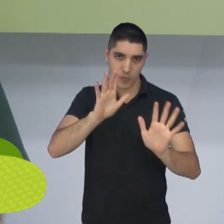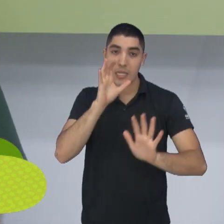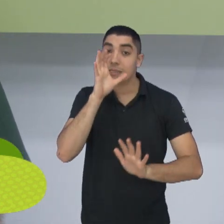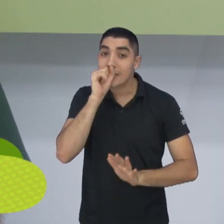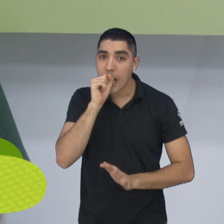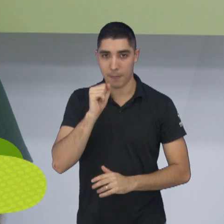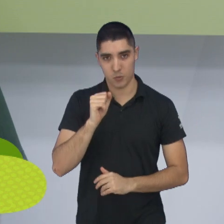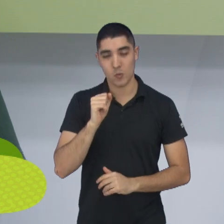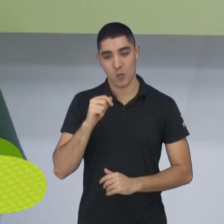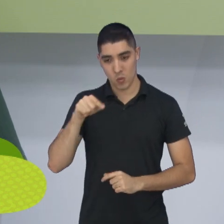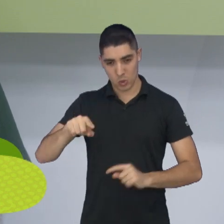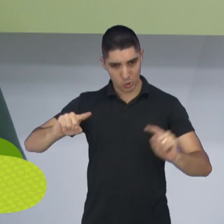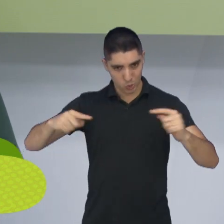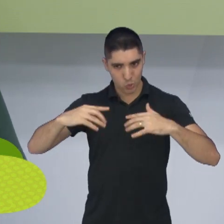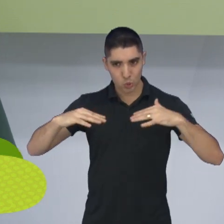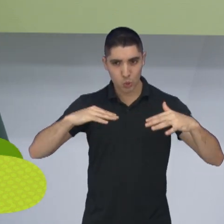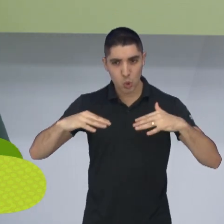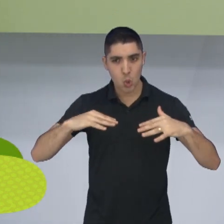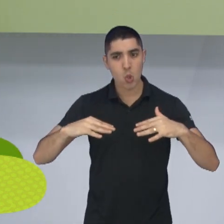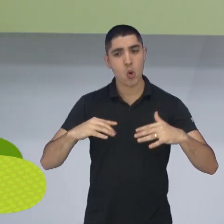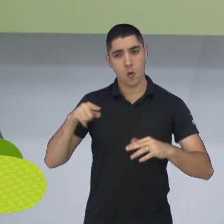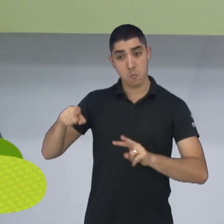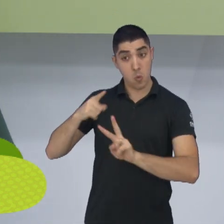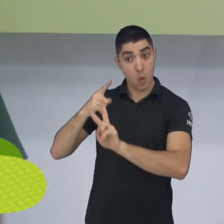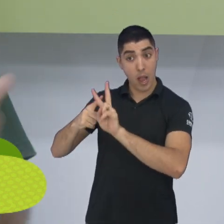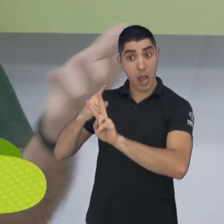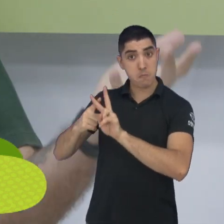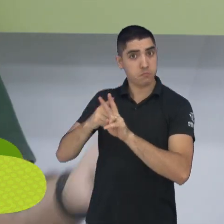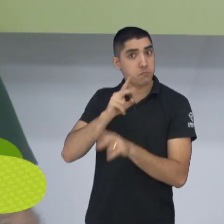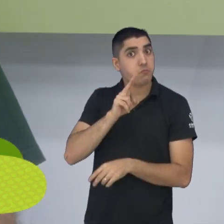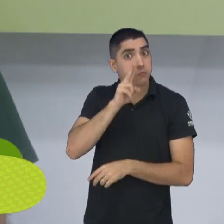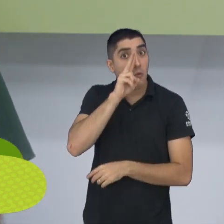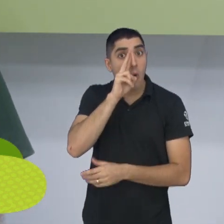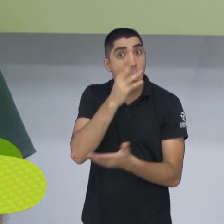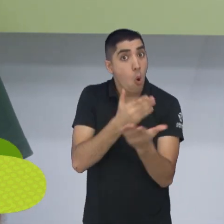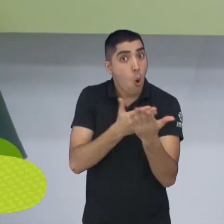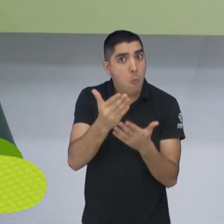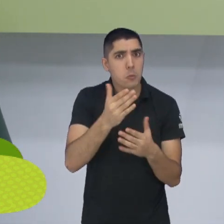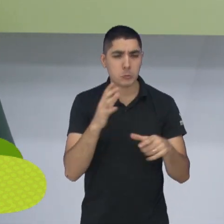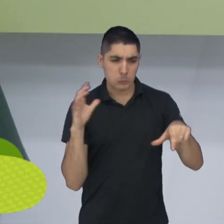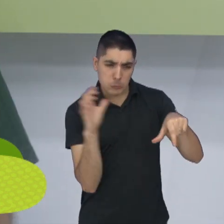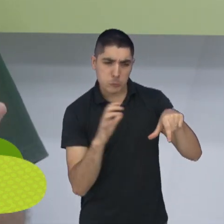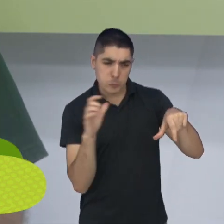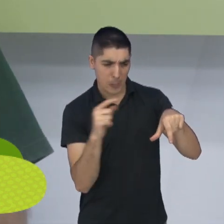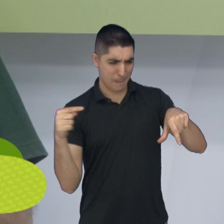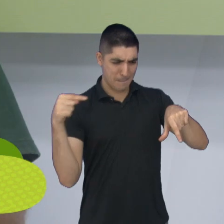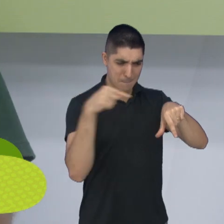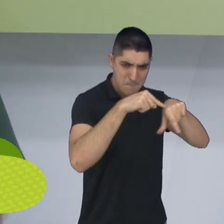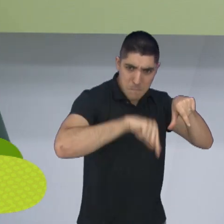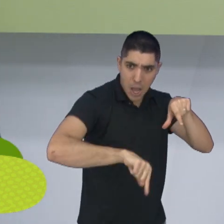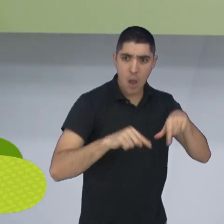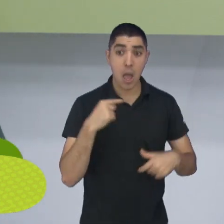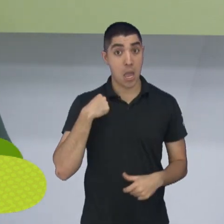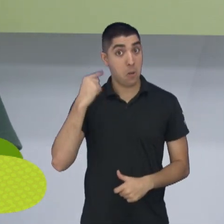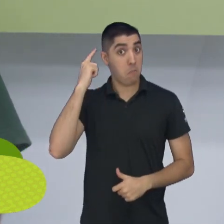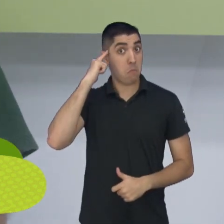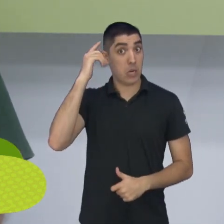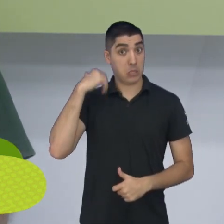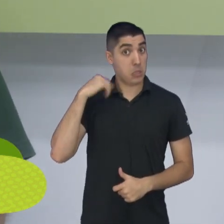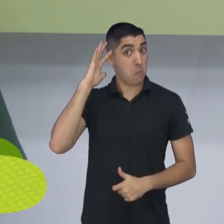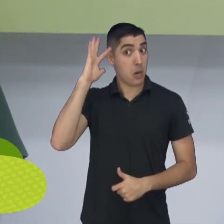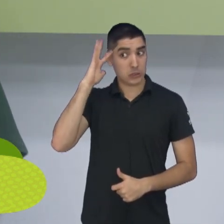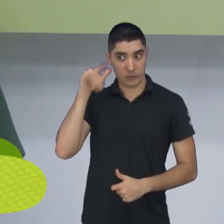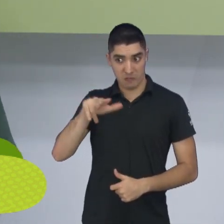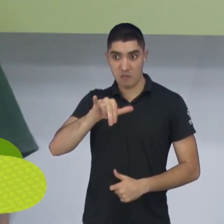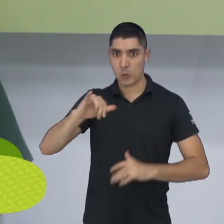Sábado o jogo começou, o Cavivariano começou muito bem até, metendo uma bola na trave. Eu achei que ia dar um jogo até melhor, né?